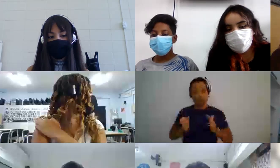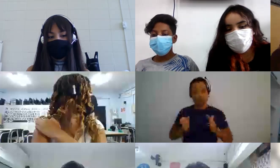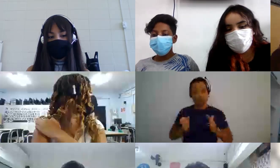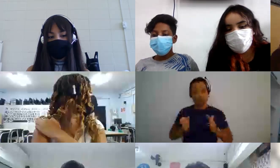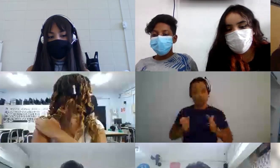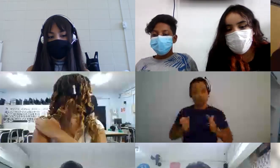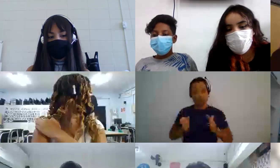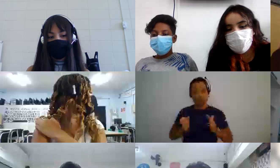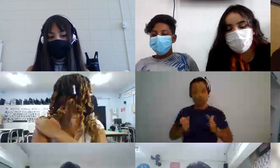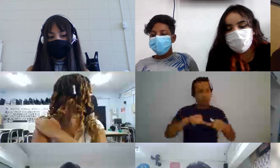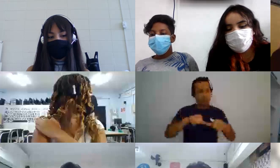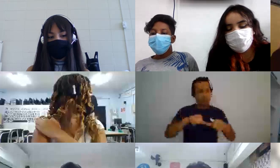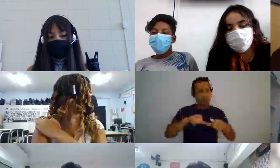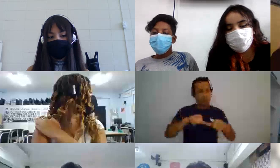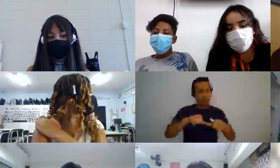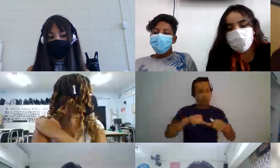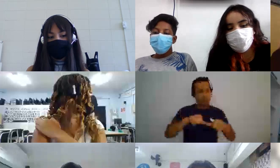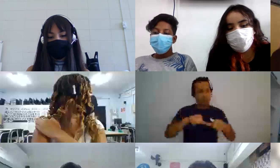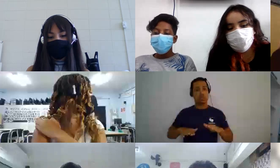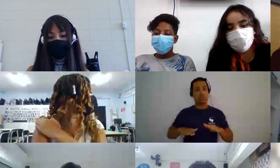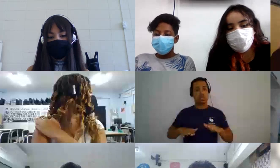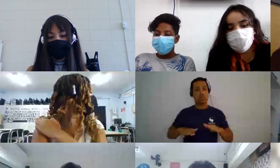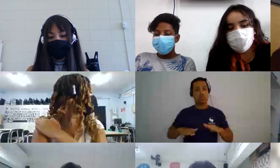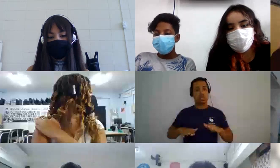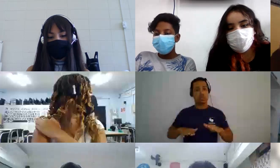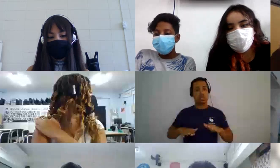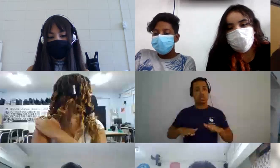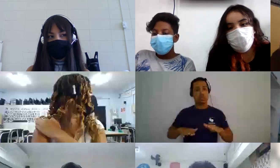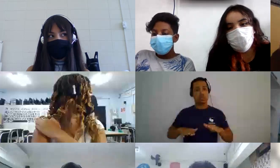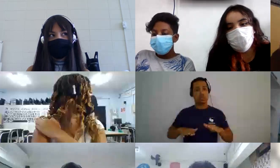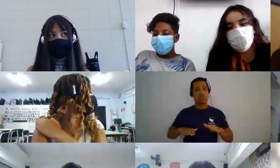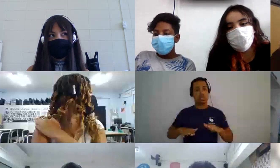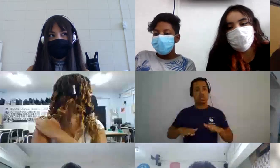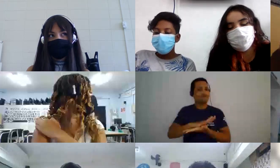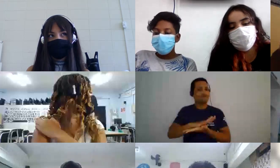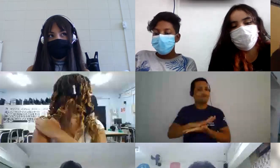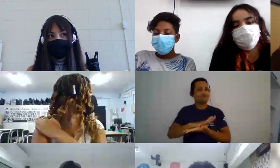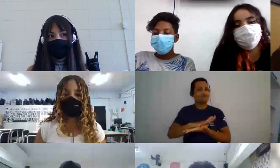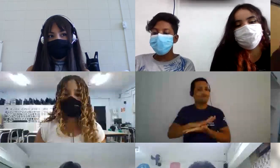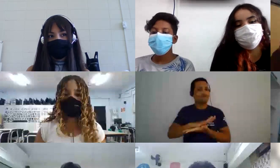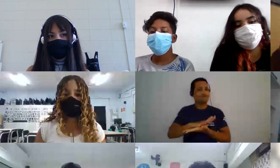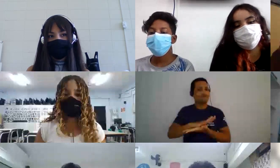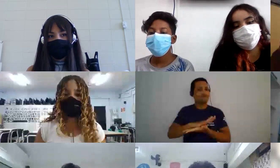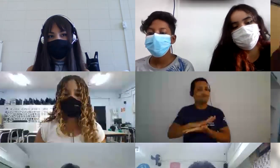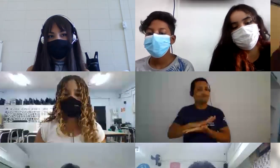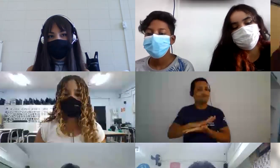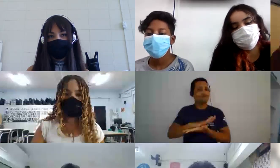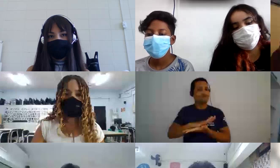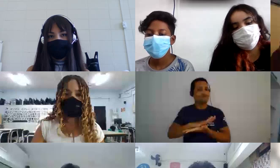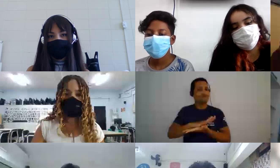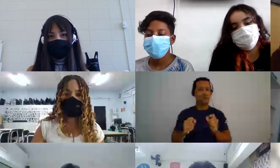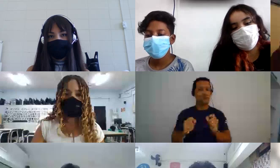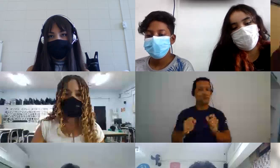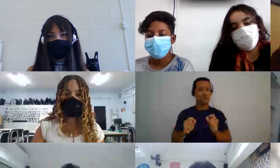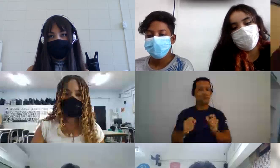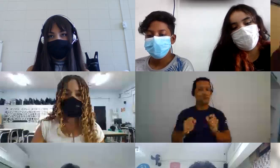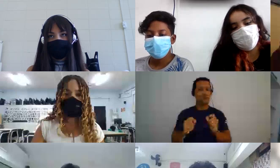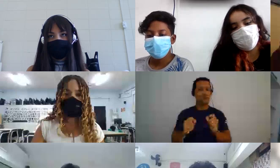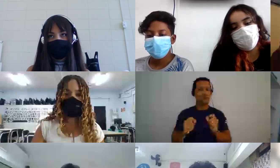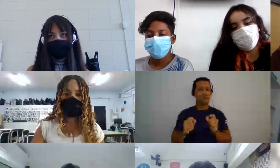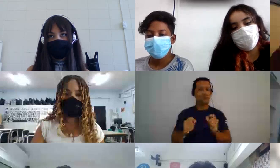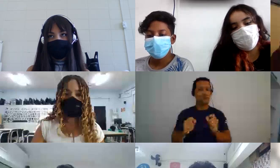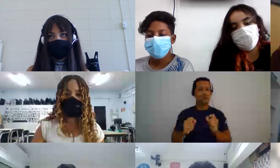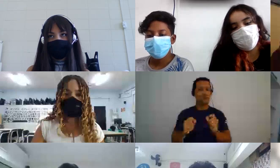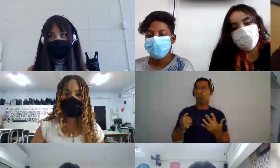transformações. Muitas vezes não tem orientação nenhuma do que está acontecendo, por que está acontecendo, qual é a ordem que está acontecendo. A gente